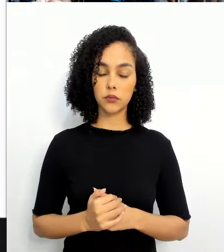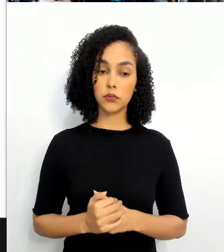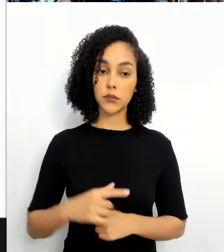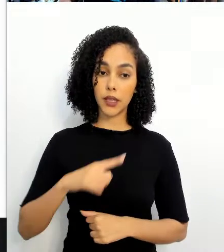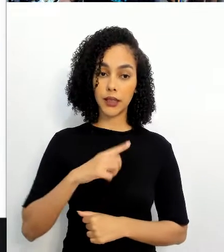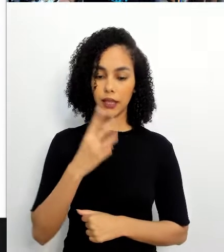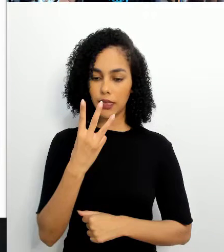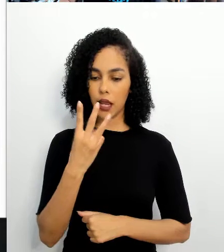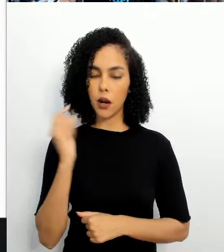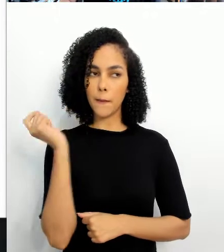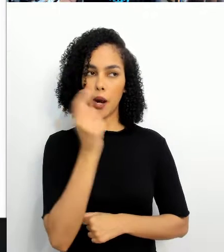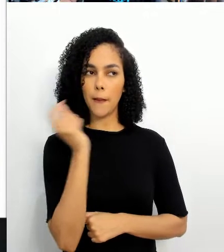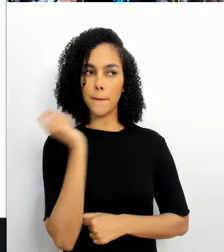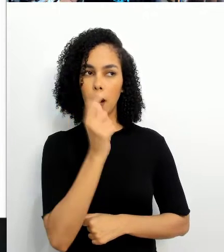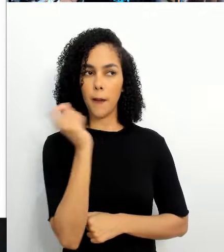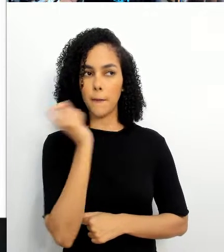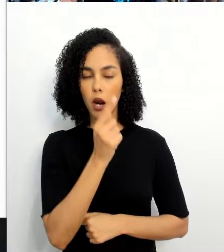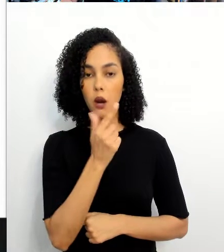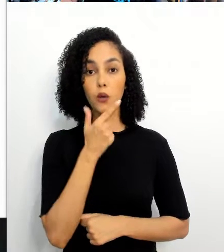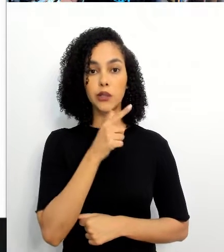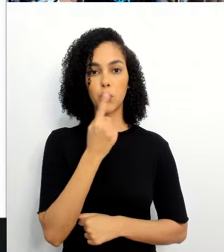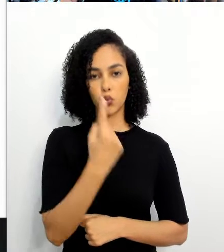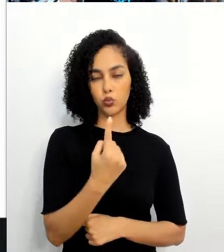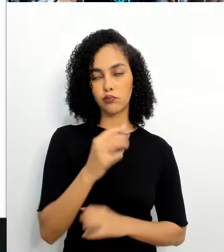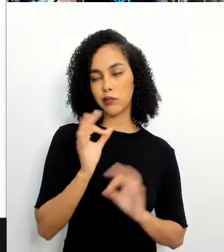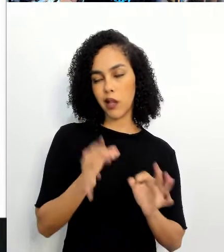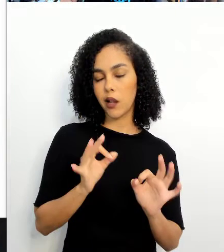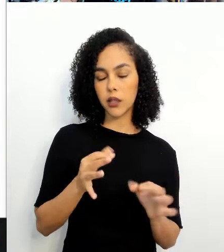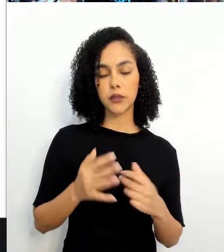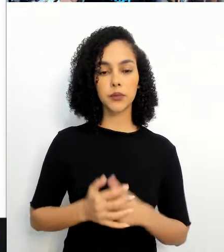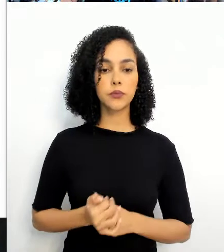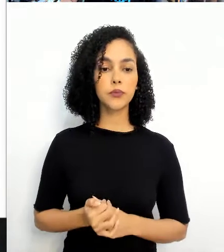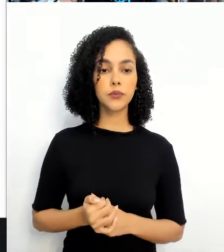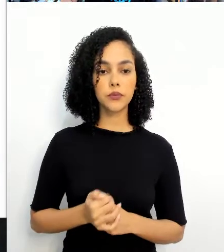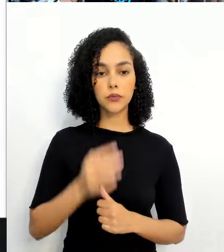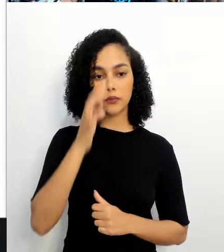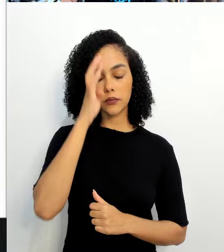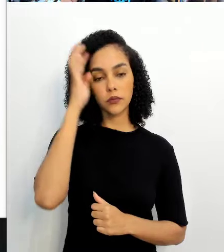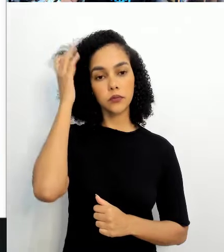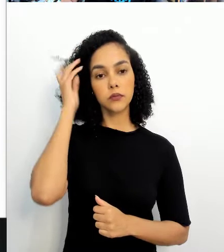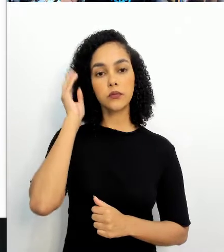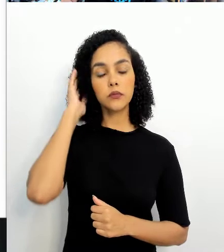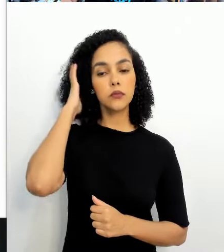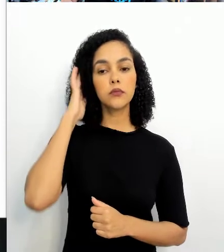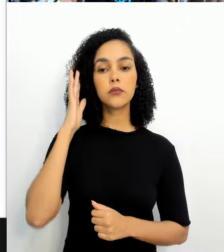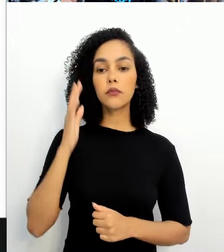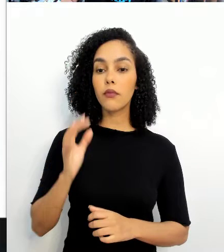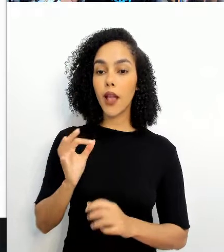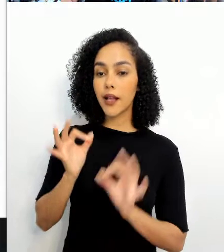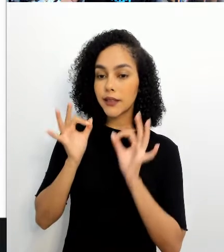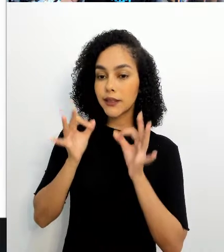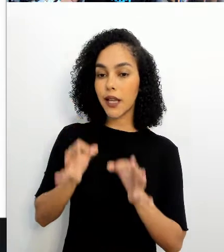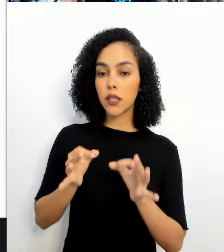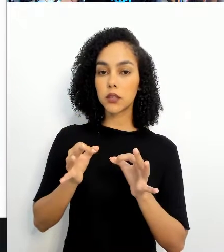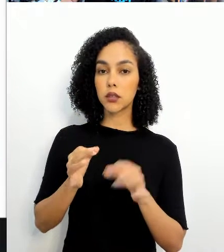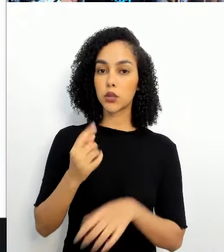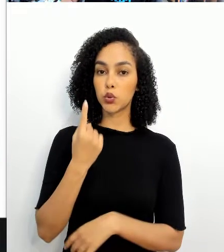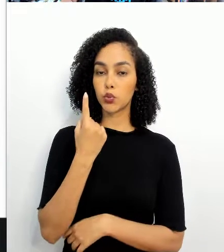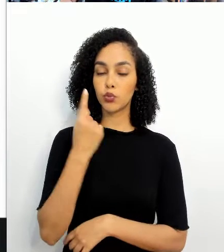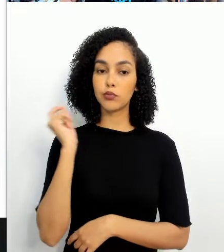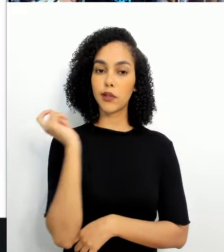tem 3 lançamentos, então ele quer que acerte pelo menos um dardo. Então aqui é acertar, esse evento, né,